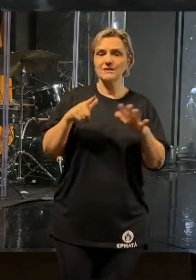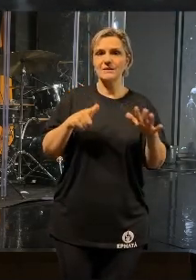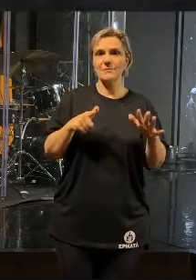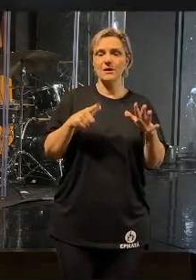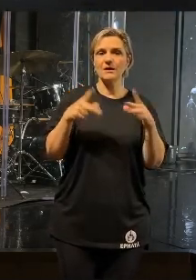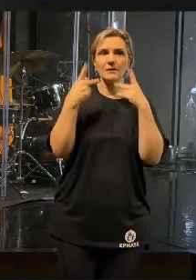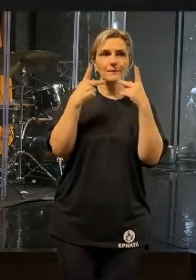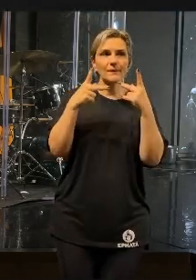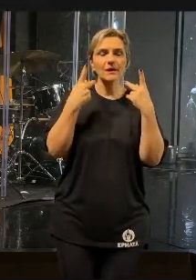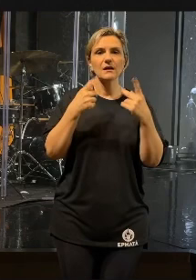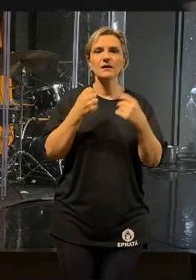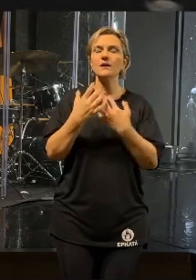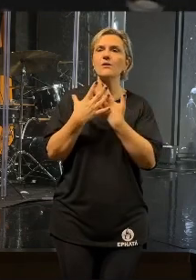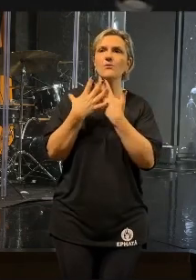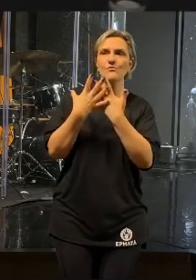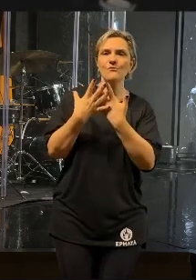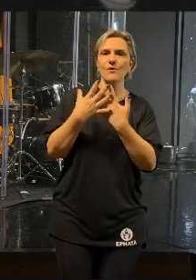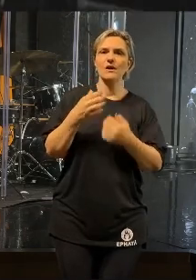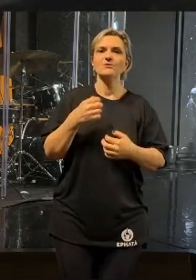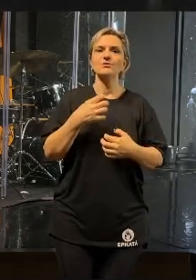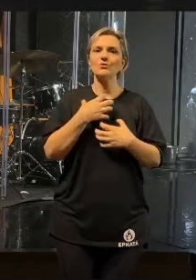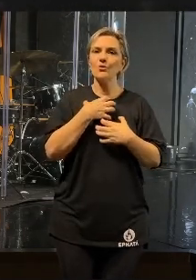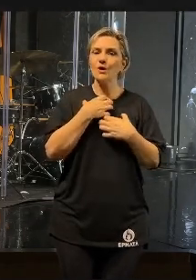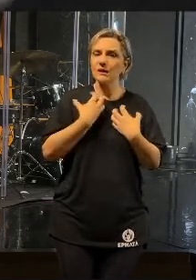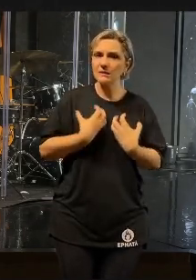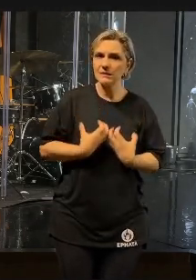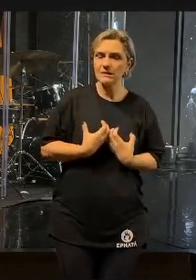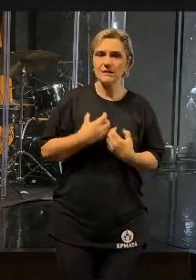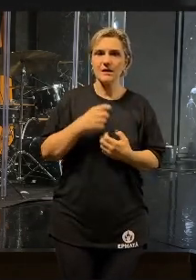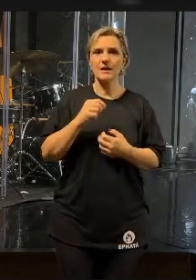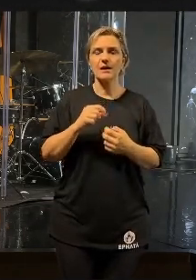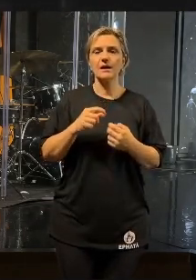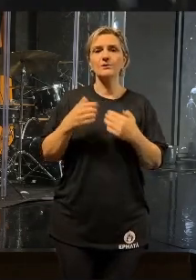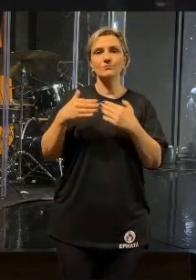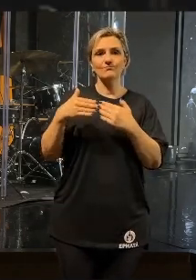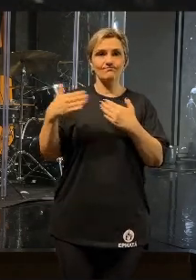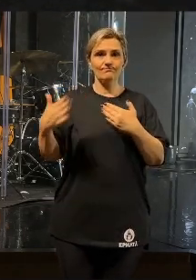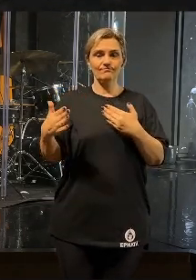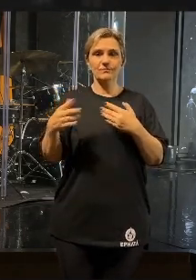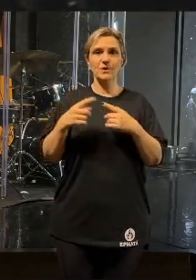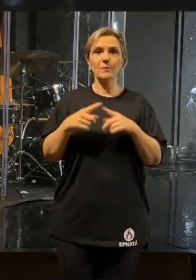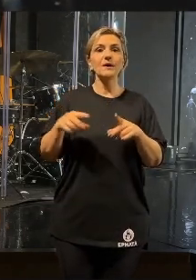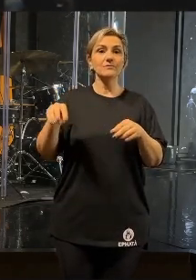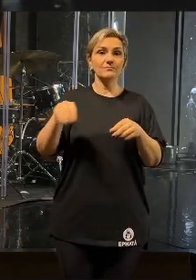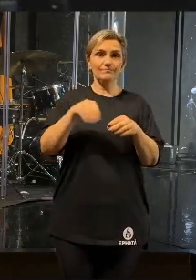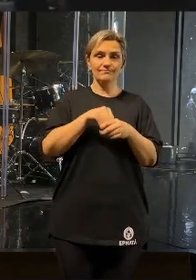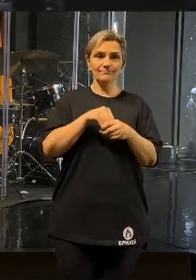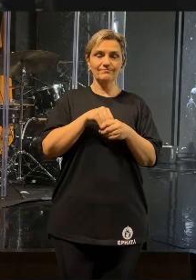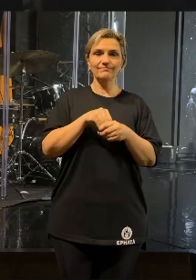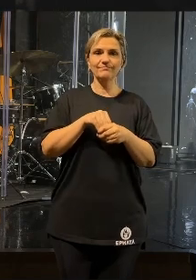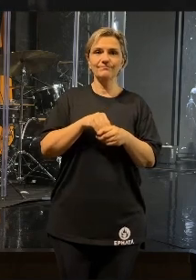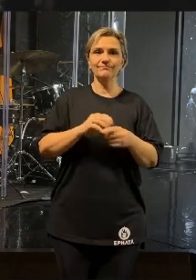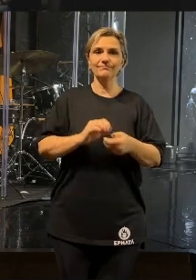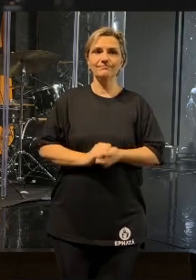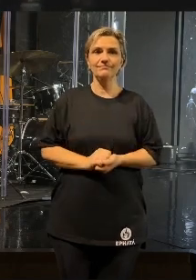para vocês que um pouco desgastado do lado de fora, mas do lado de dentro